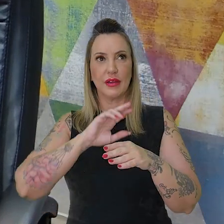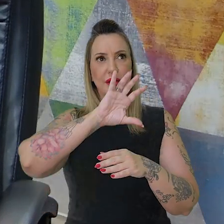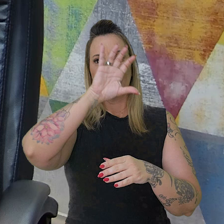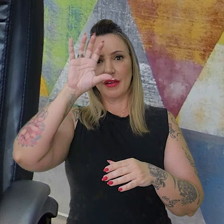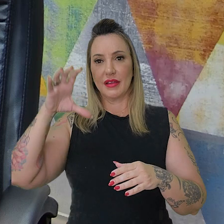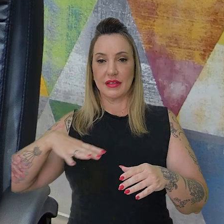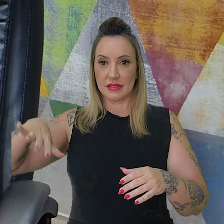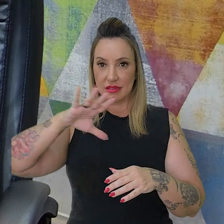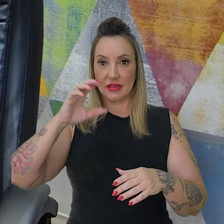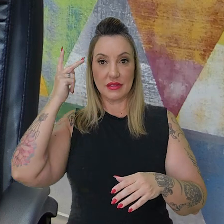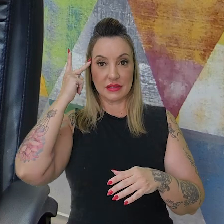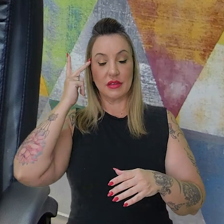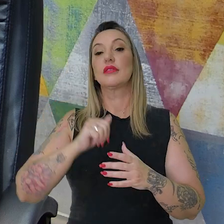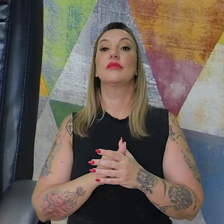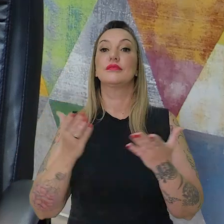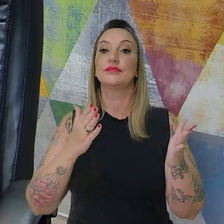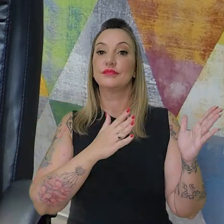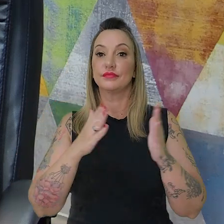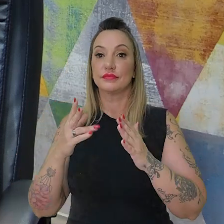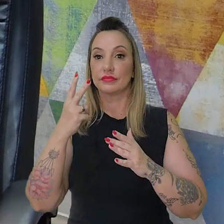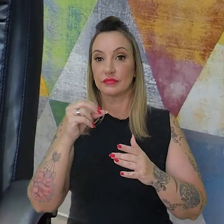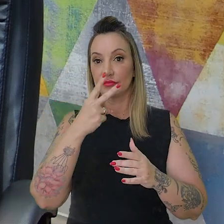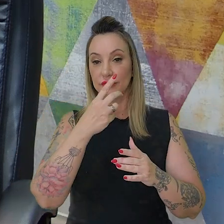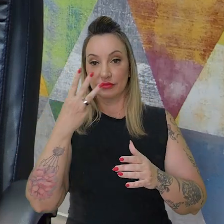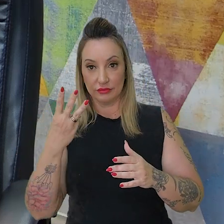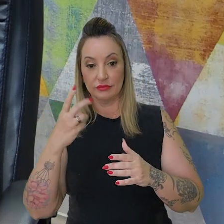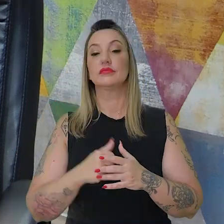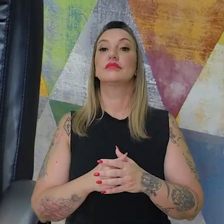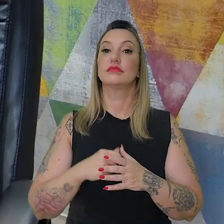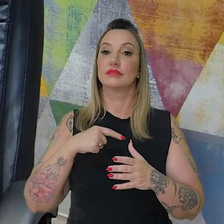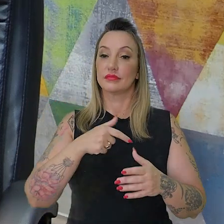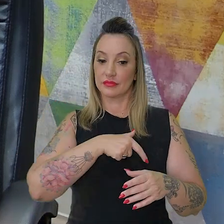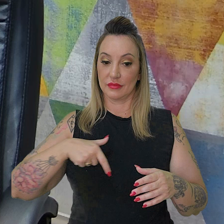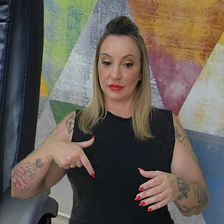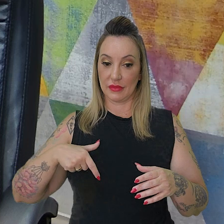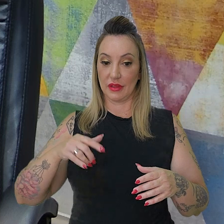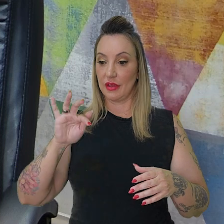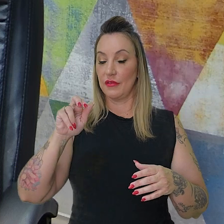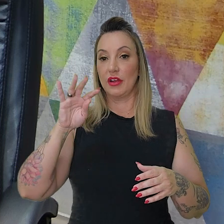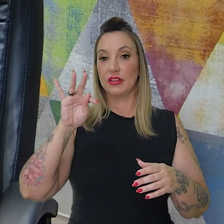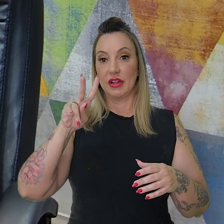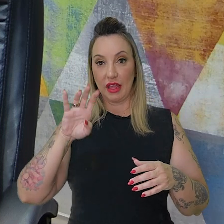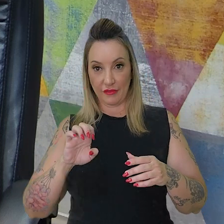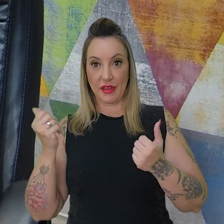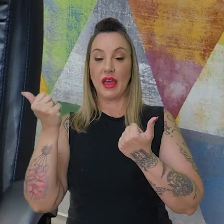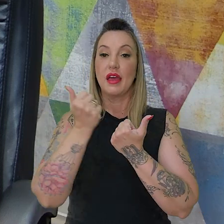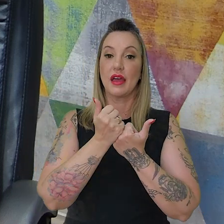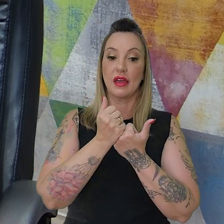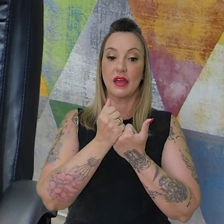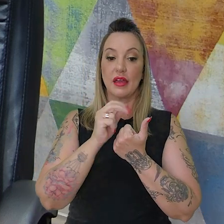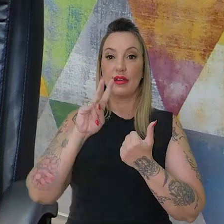cidades aqui do Estado de São Paulo e a edição 2023 teve patrocínio da forte leve e apoio da